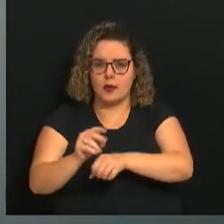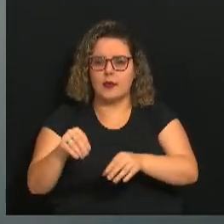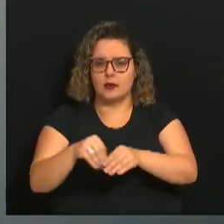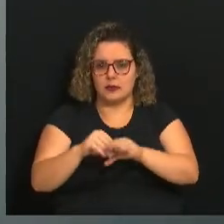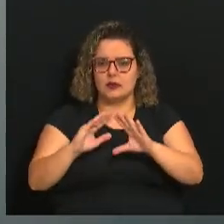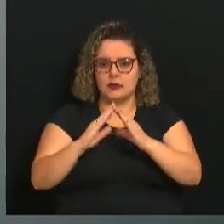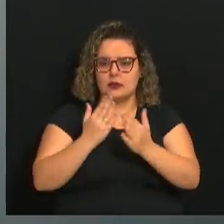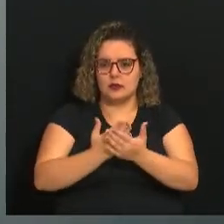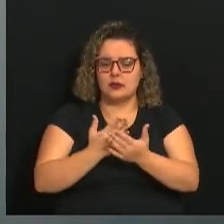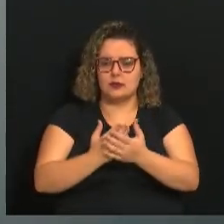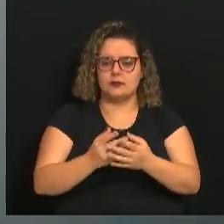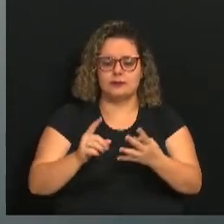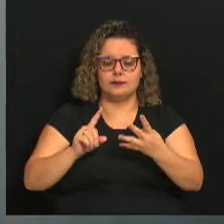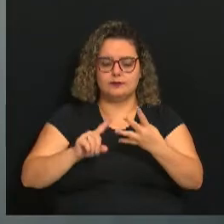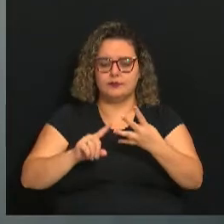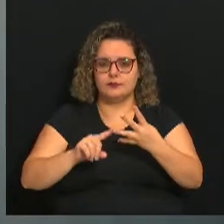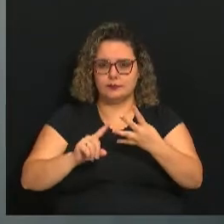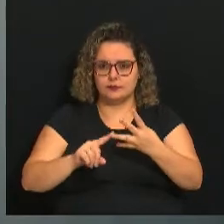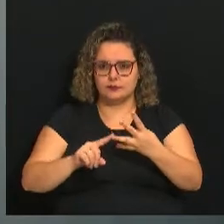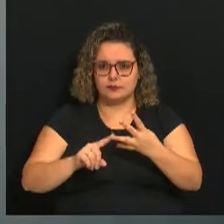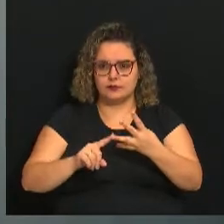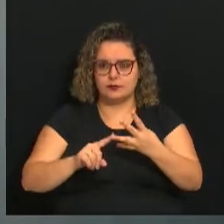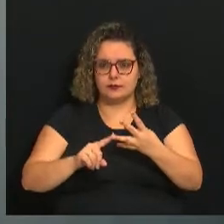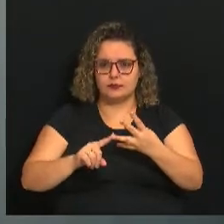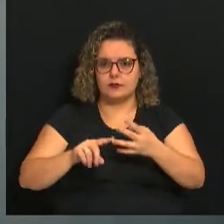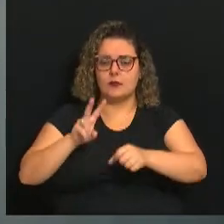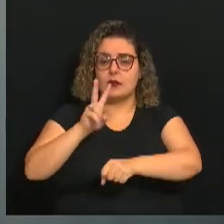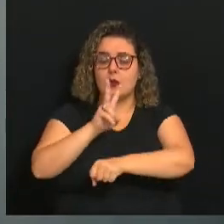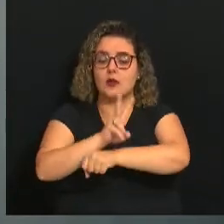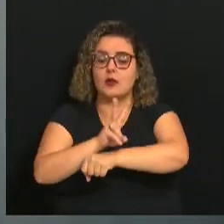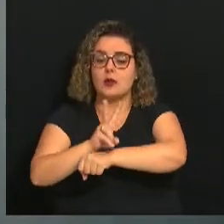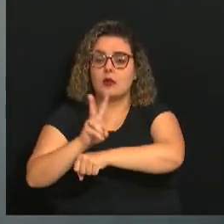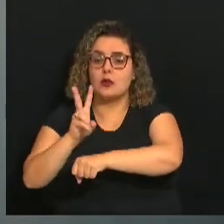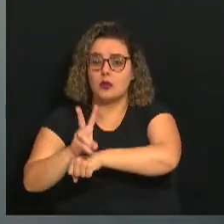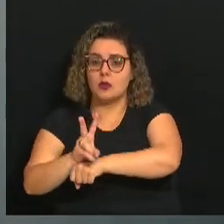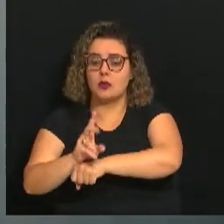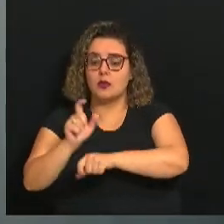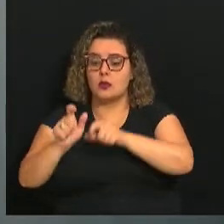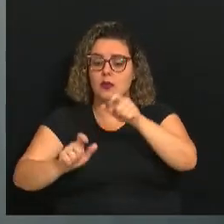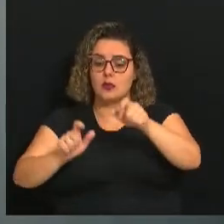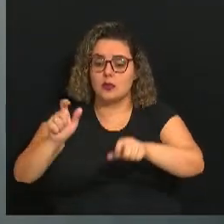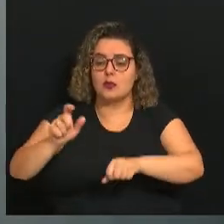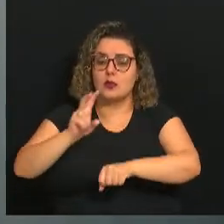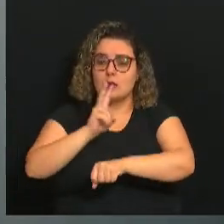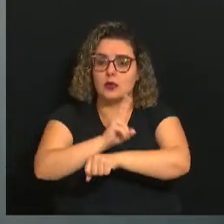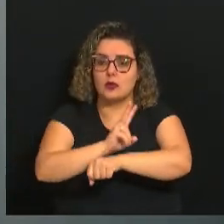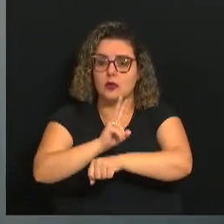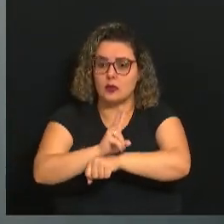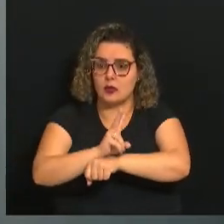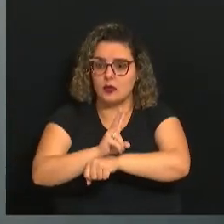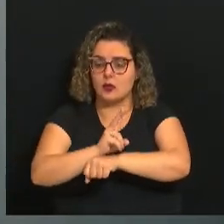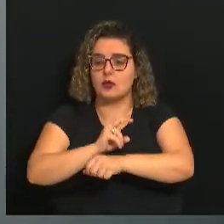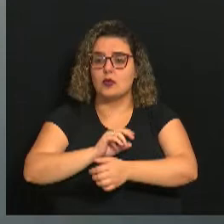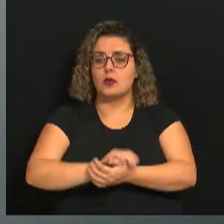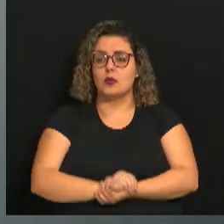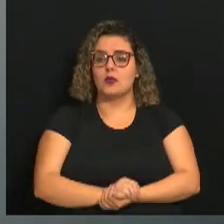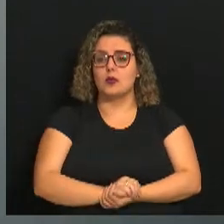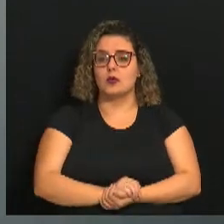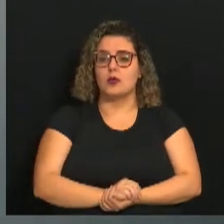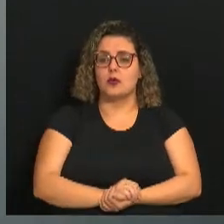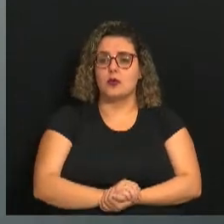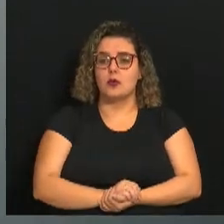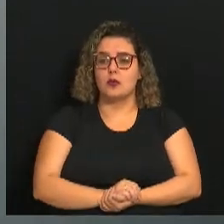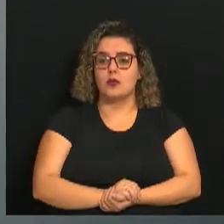temos também um contrato de cuidadores. Esse contrato de cuidadores, assim, a gente tem, eu acho que